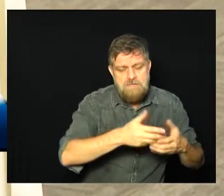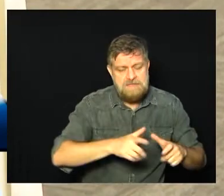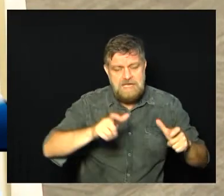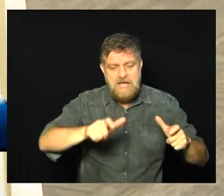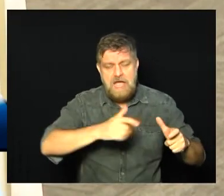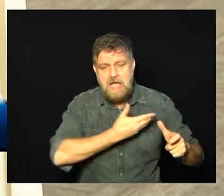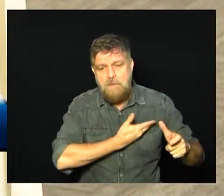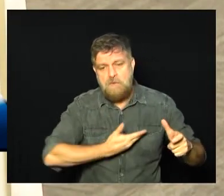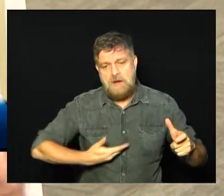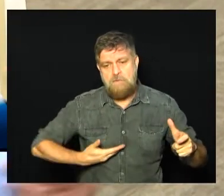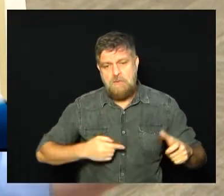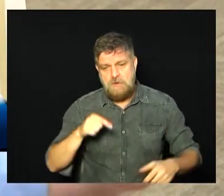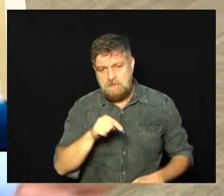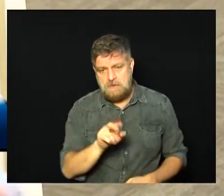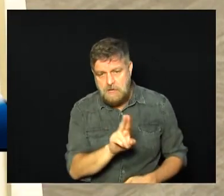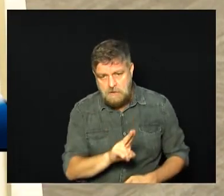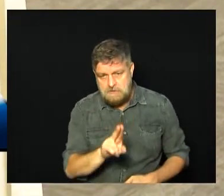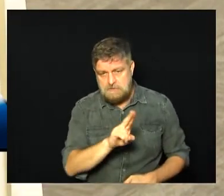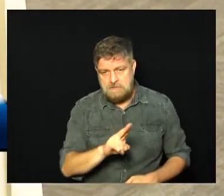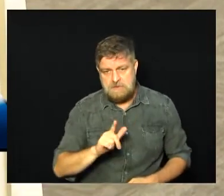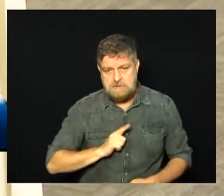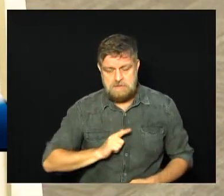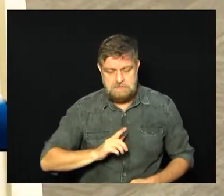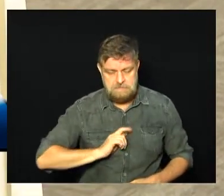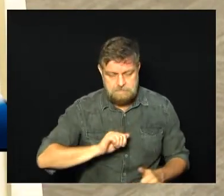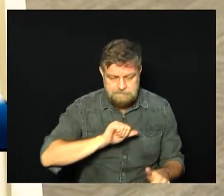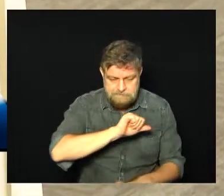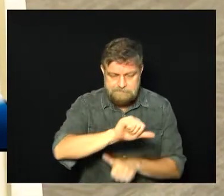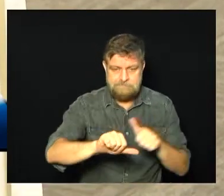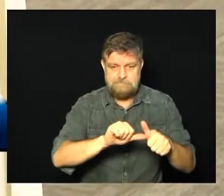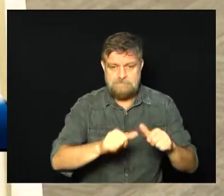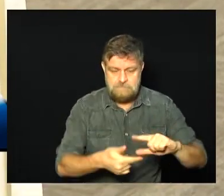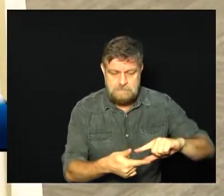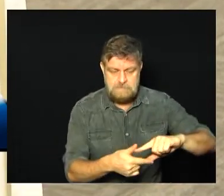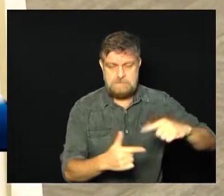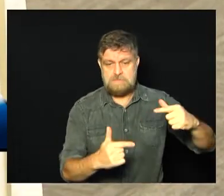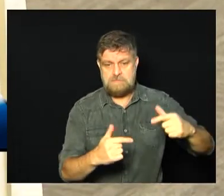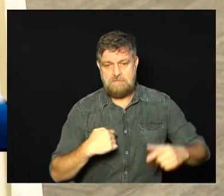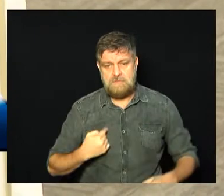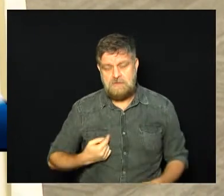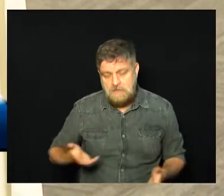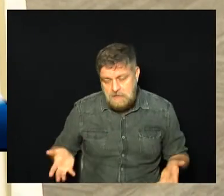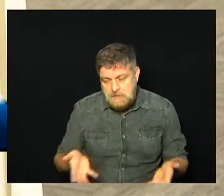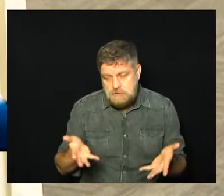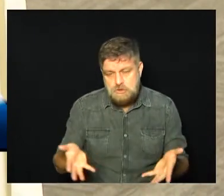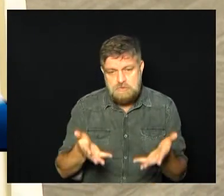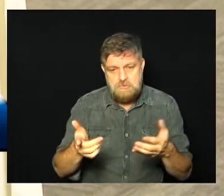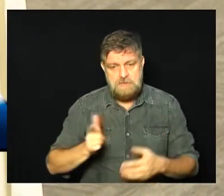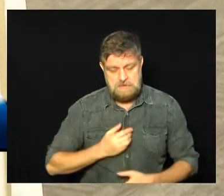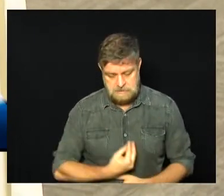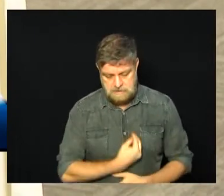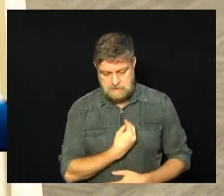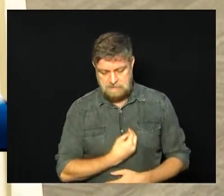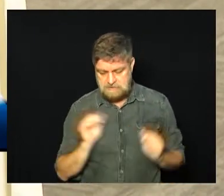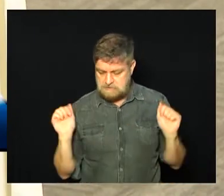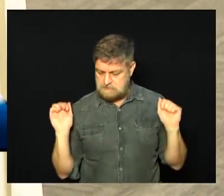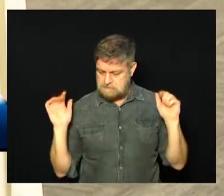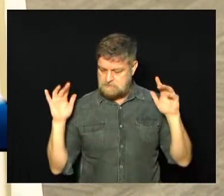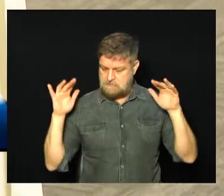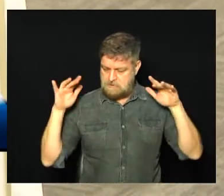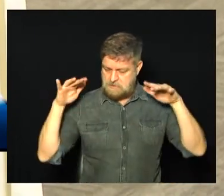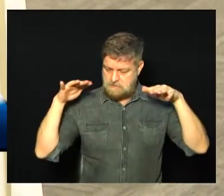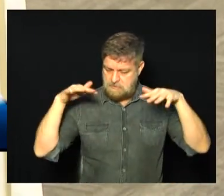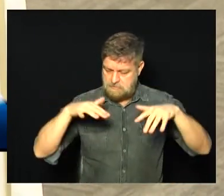É um instrumento de requalificação urbana, e que, obviamente, estimula a presença das pessoas